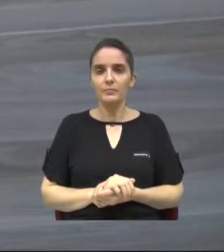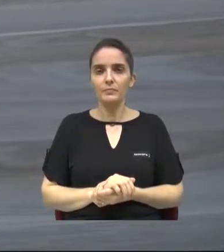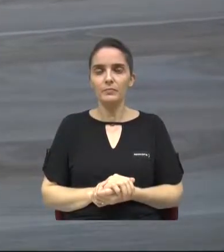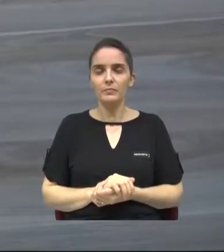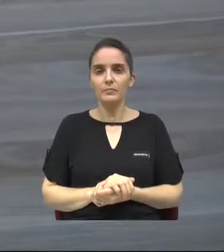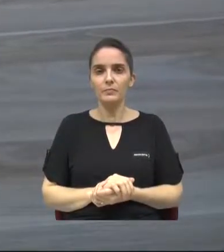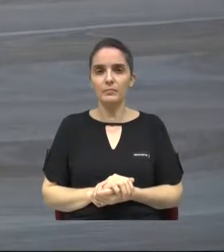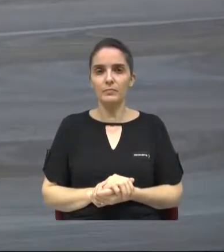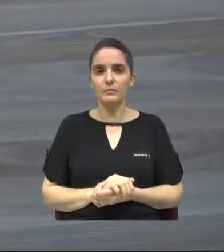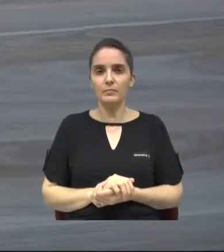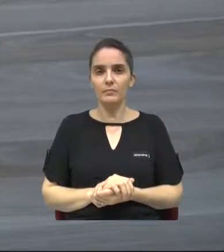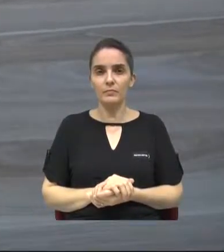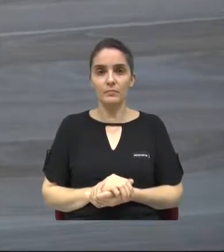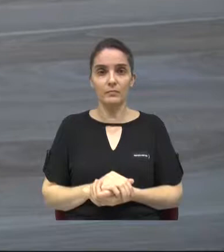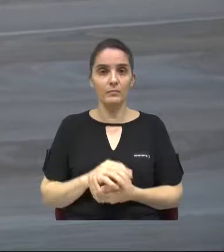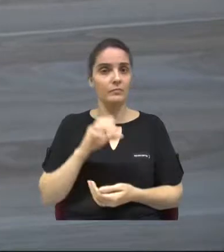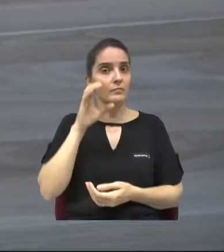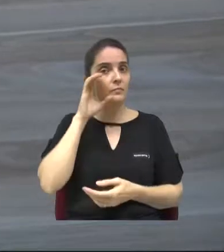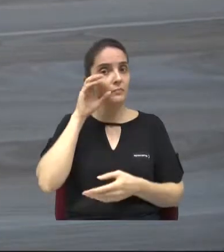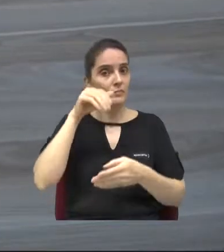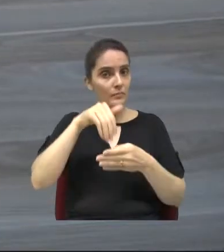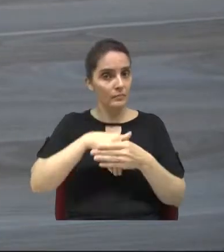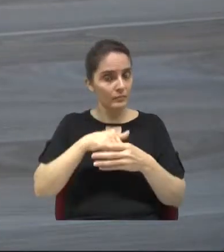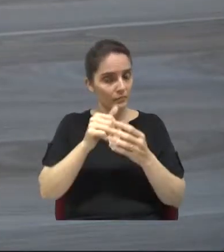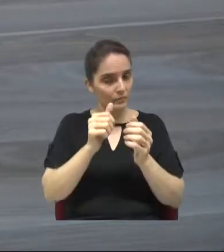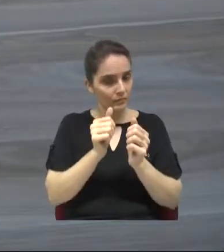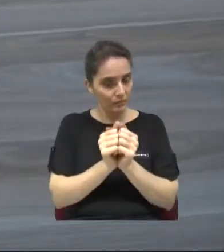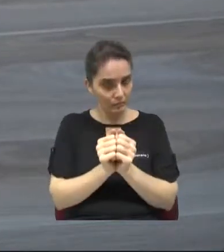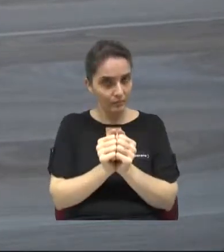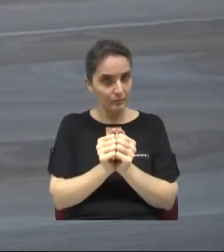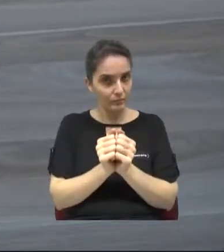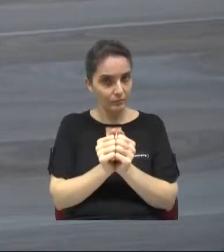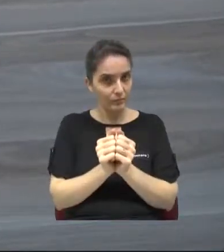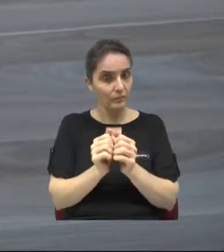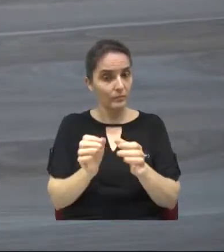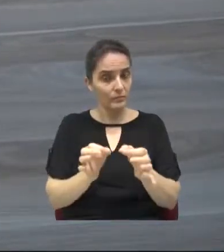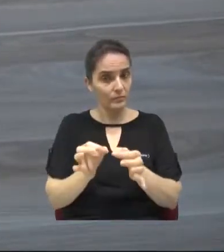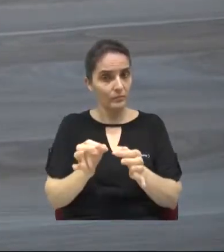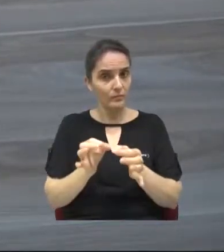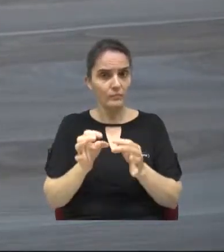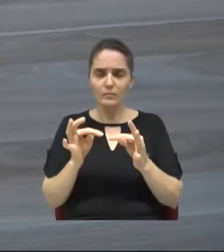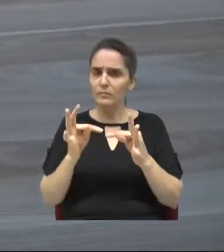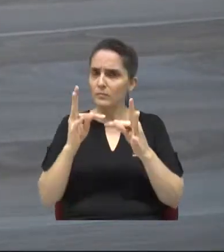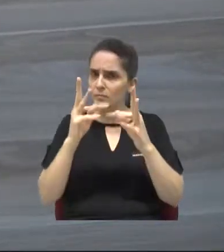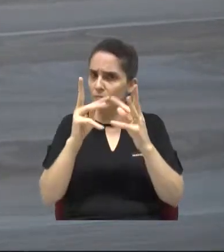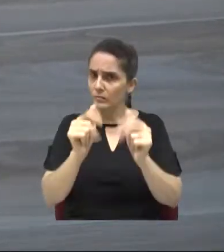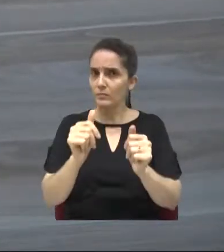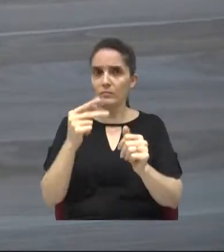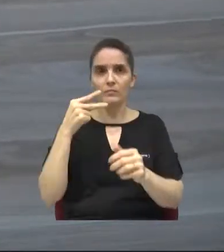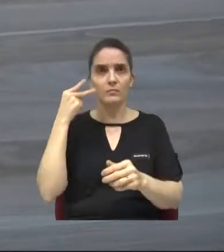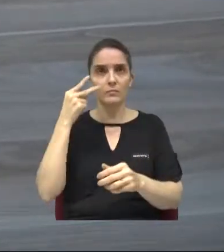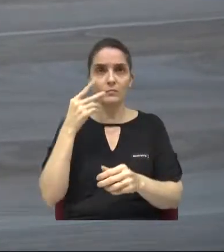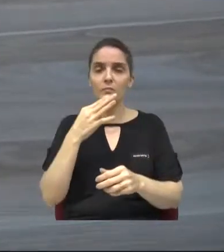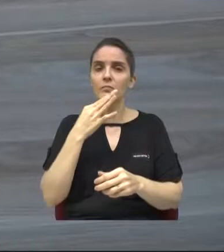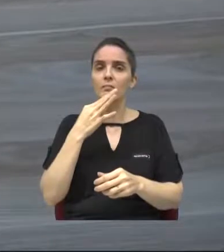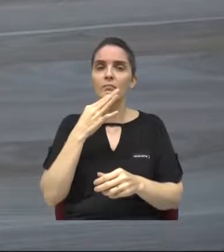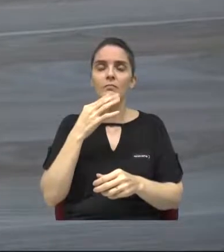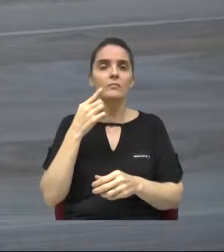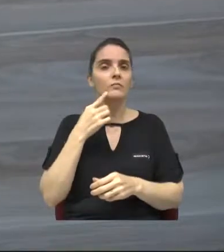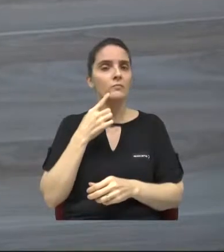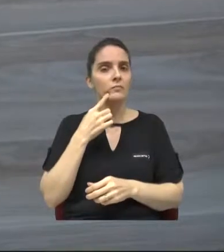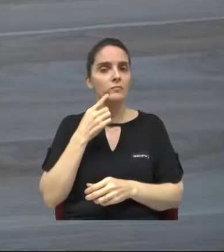E votei junto na época nesse projeto, e todos os vereadores aqui, todos te conhecem,